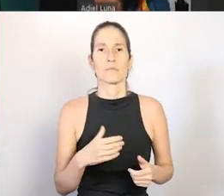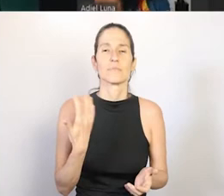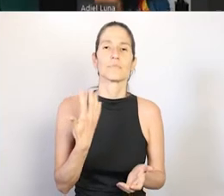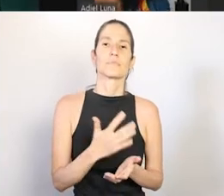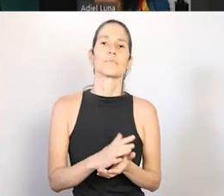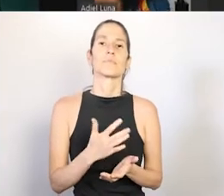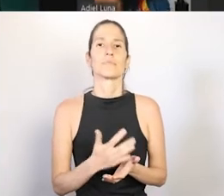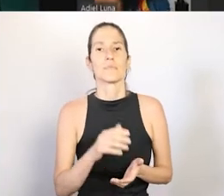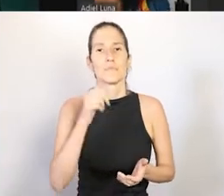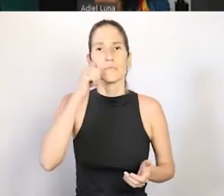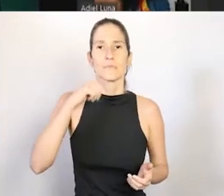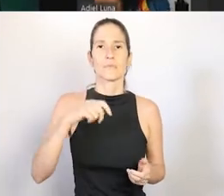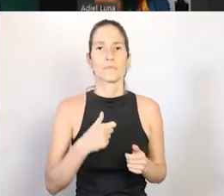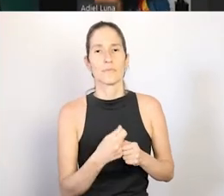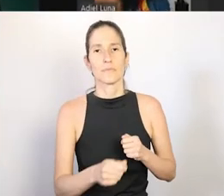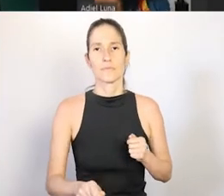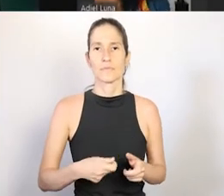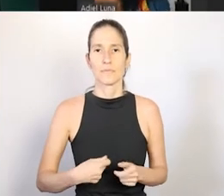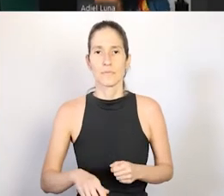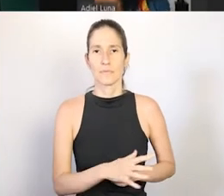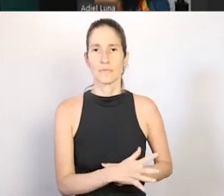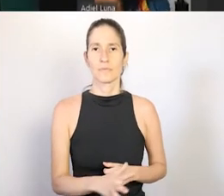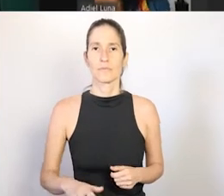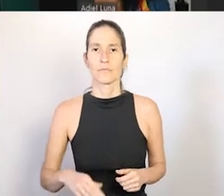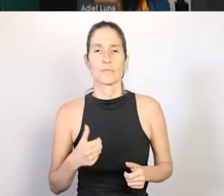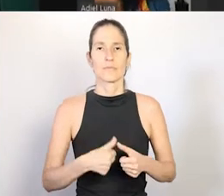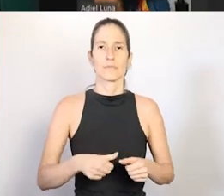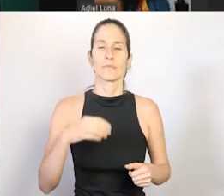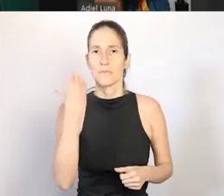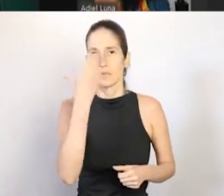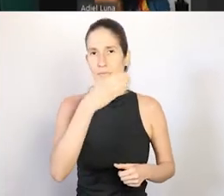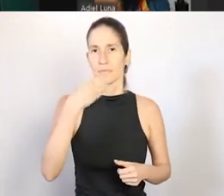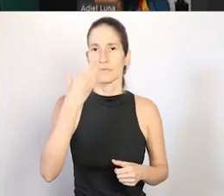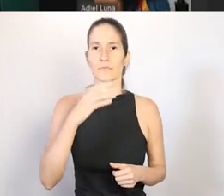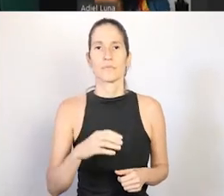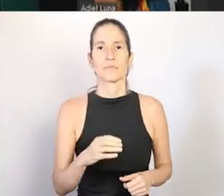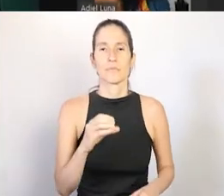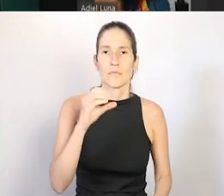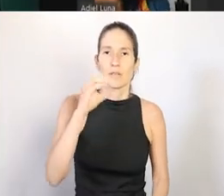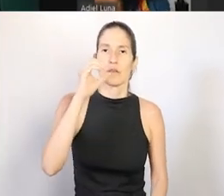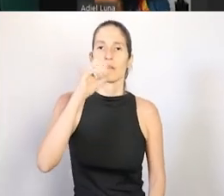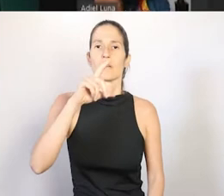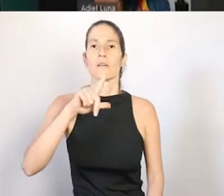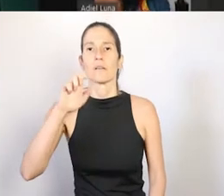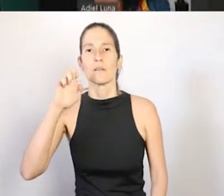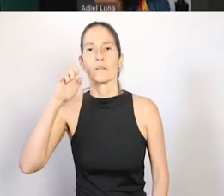É coco mulendeira, estou aqui para cantar.